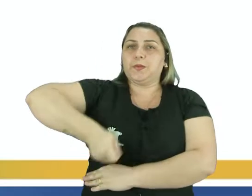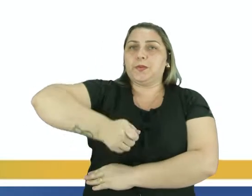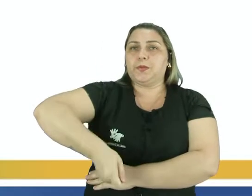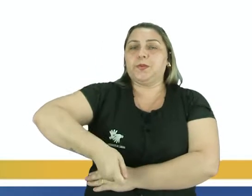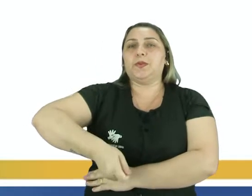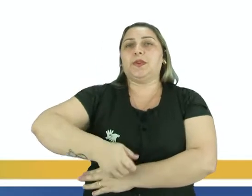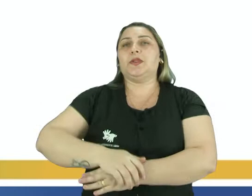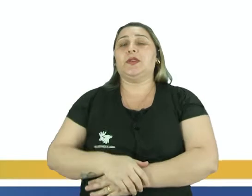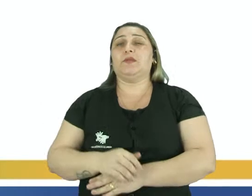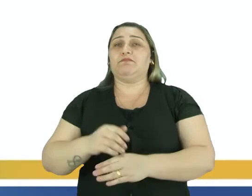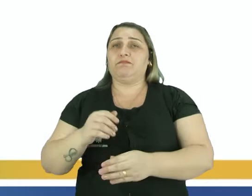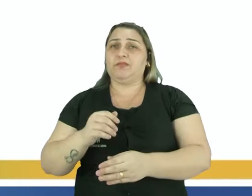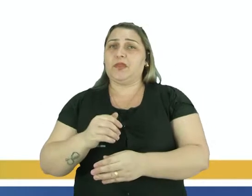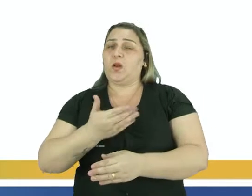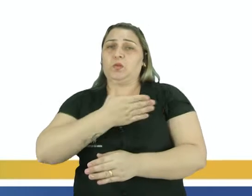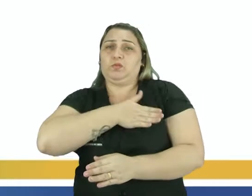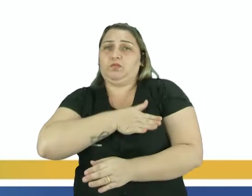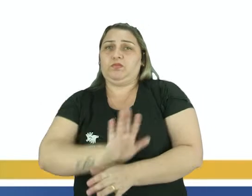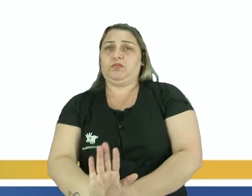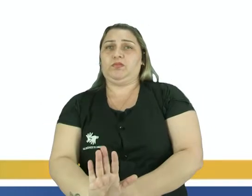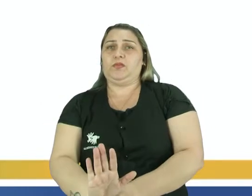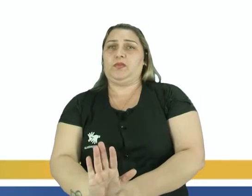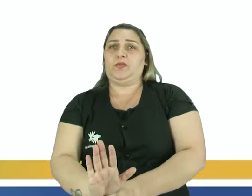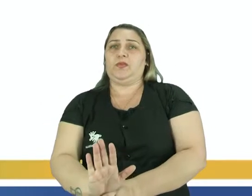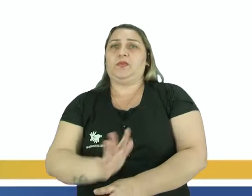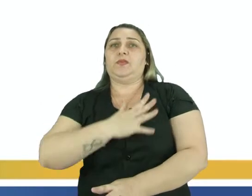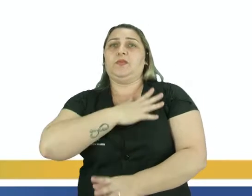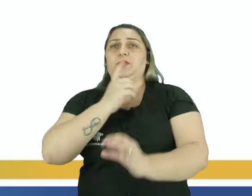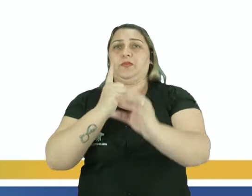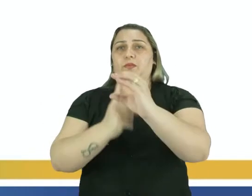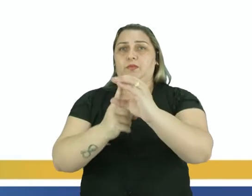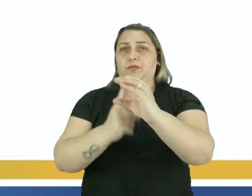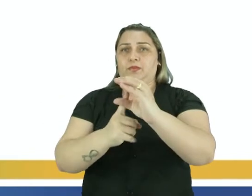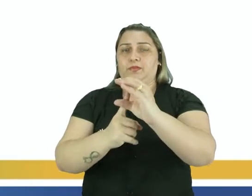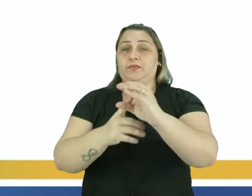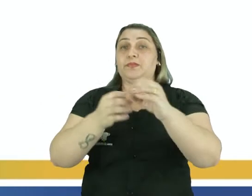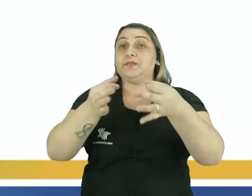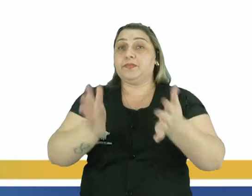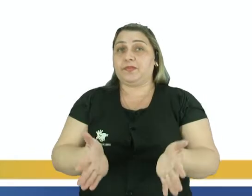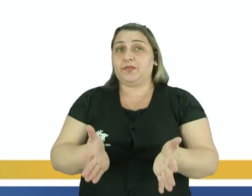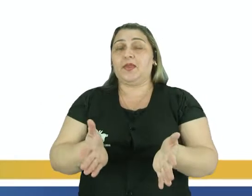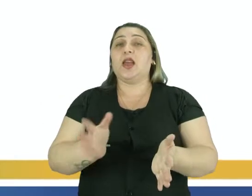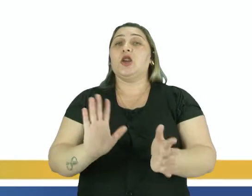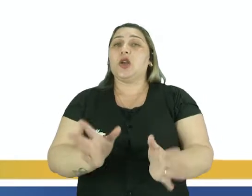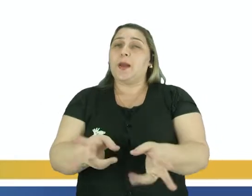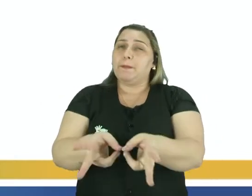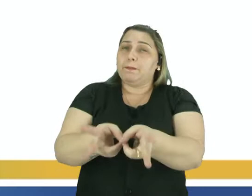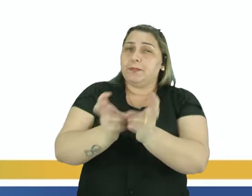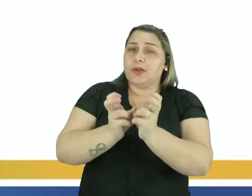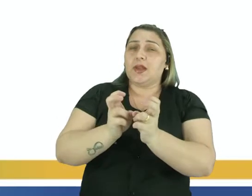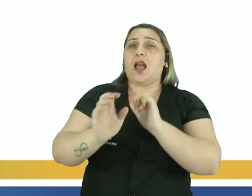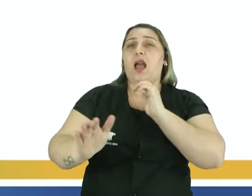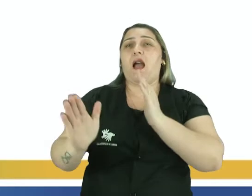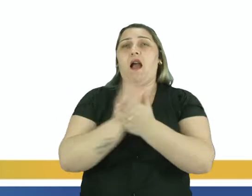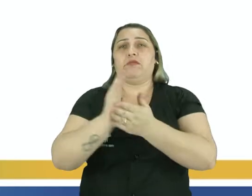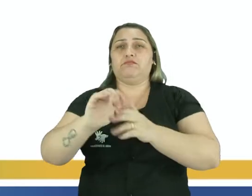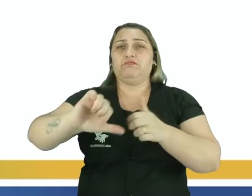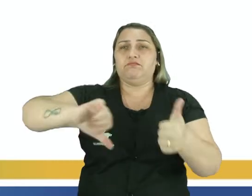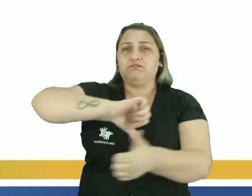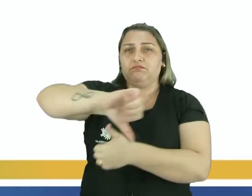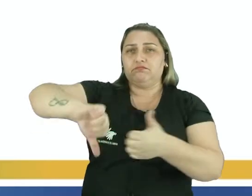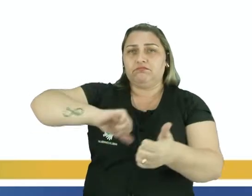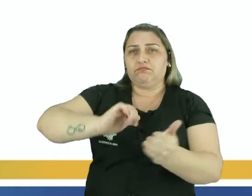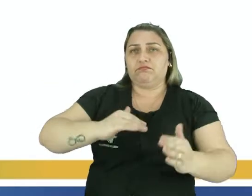ditadores, eles abominavam qualquer forma de regime comunista, certo? Então, aqui a gente já percebe algumas mudanças nesse processo